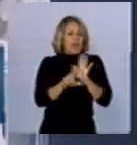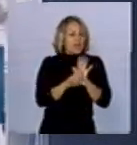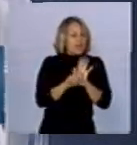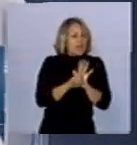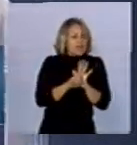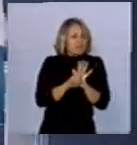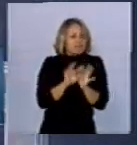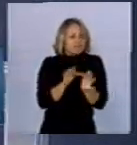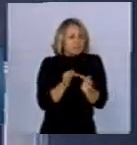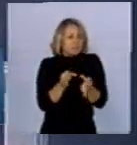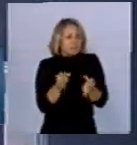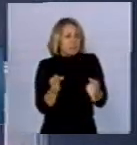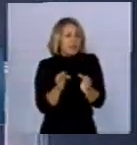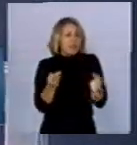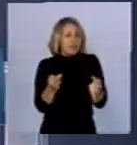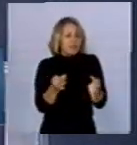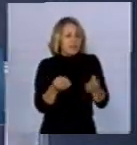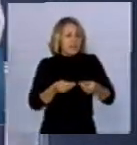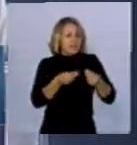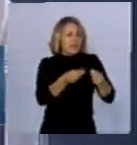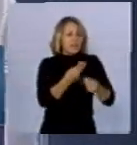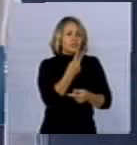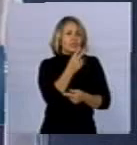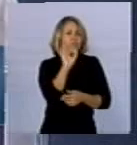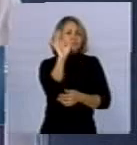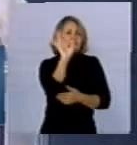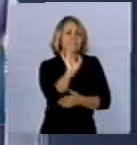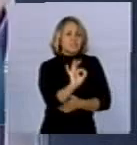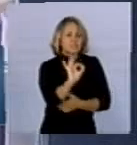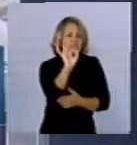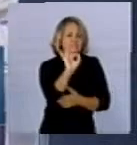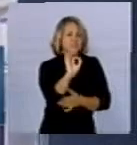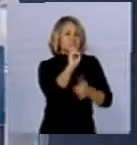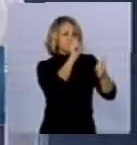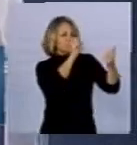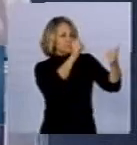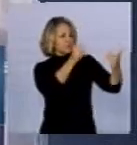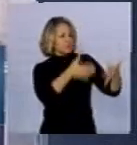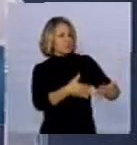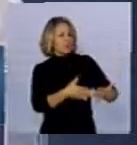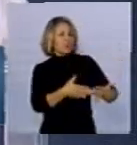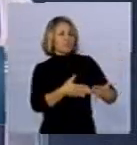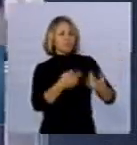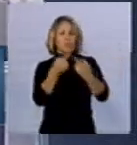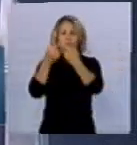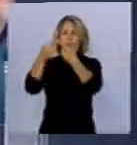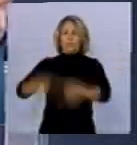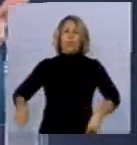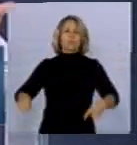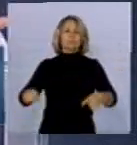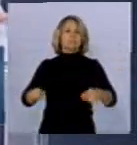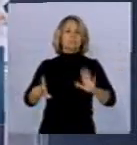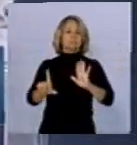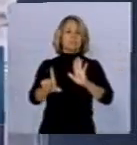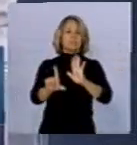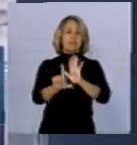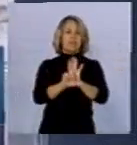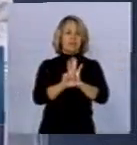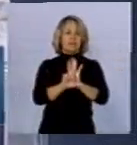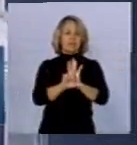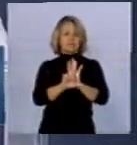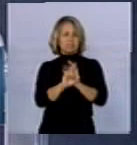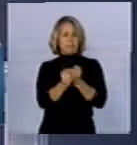que dá 2% que eu quero registrar aqui meu meu protesto contra essa timidez